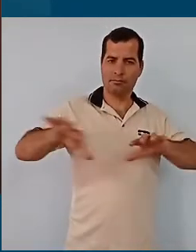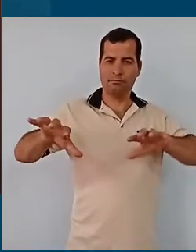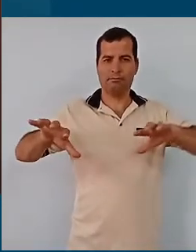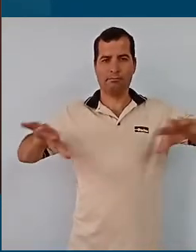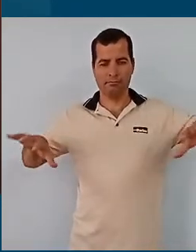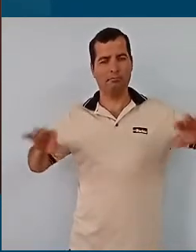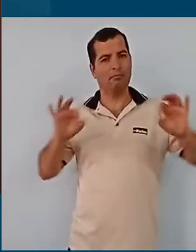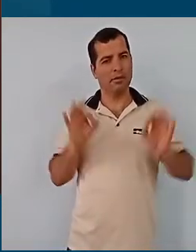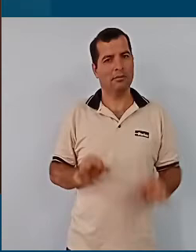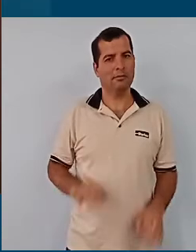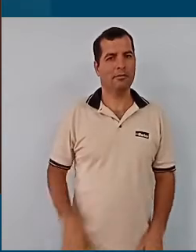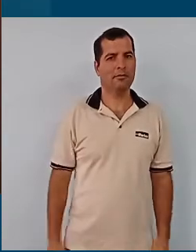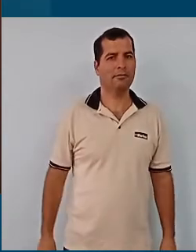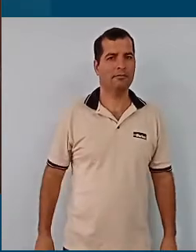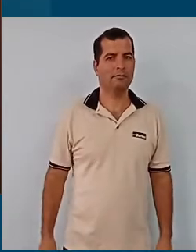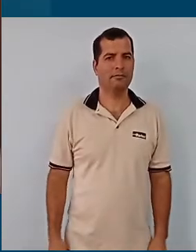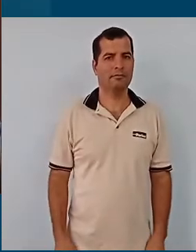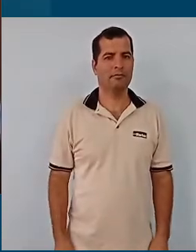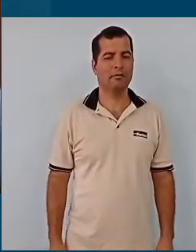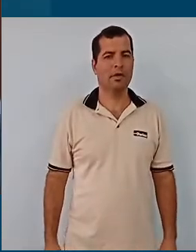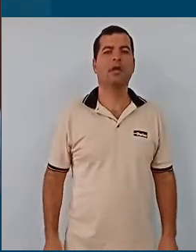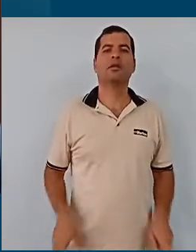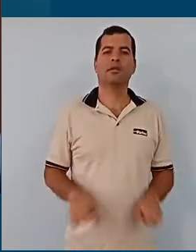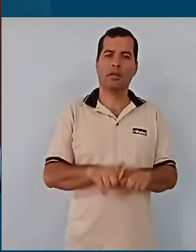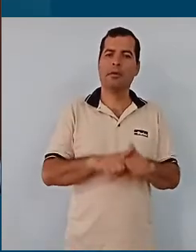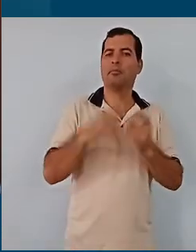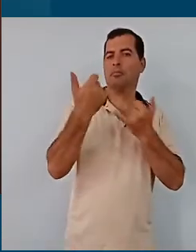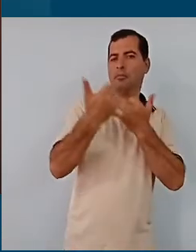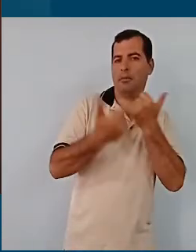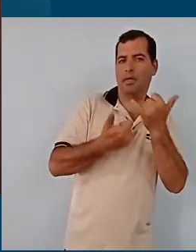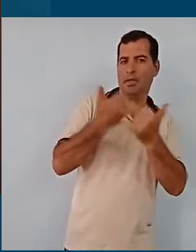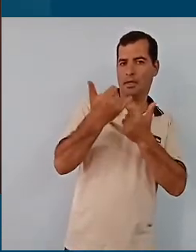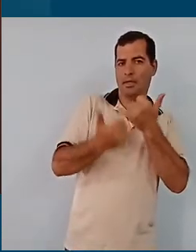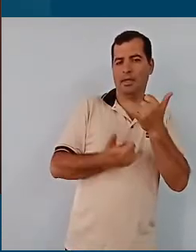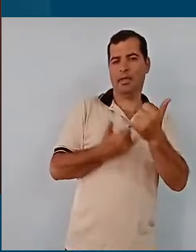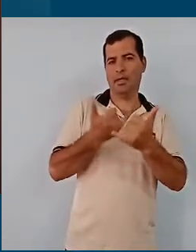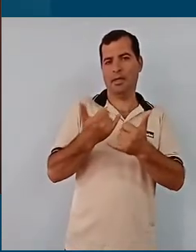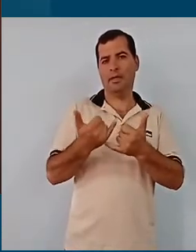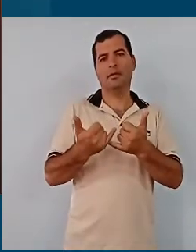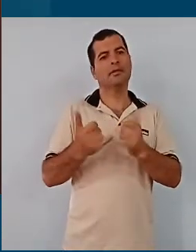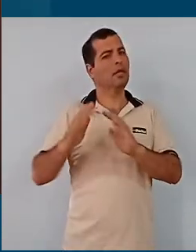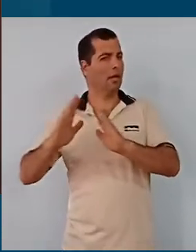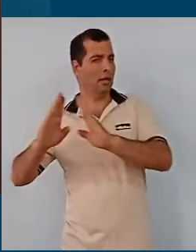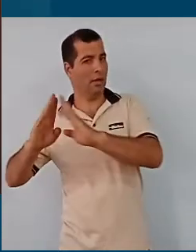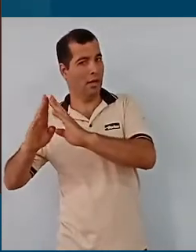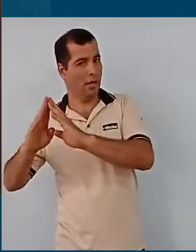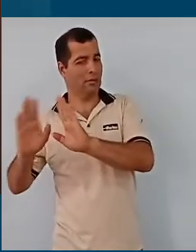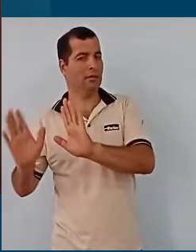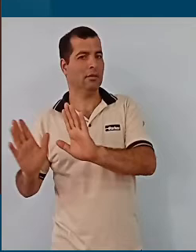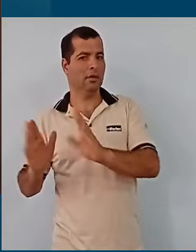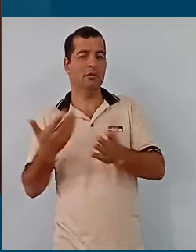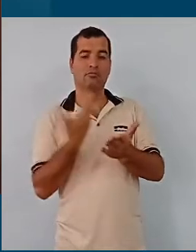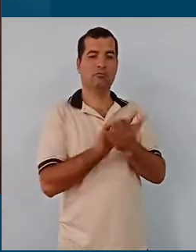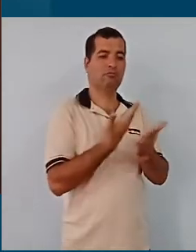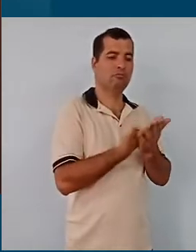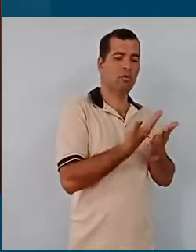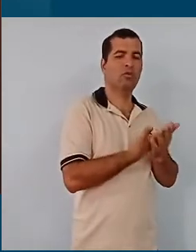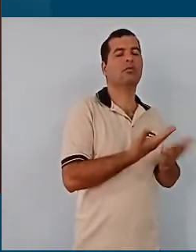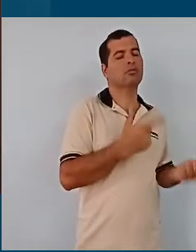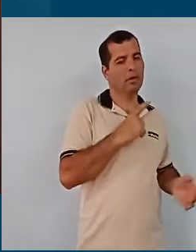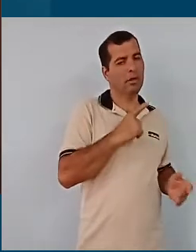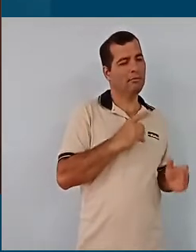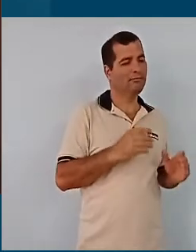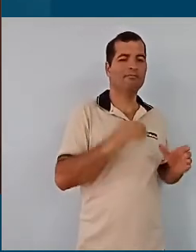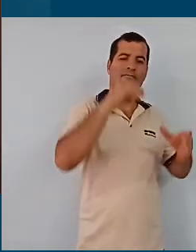né? E cada vez o brincar vai ficando lá para casa e o estudo vai ficando para a escola,